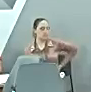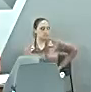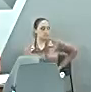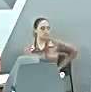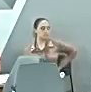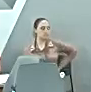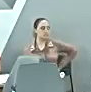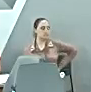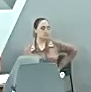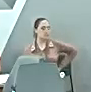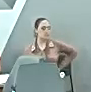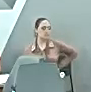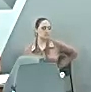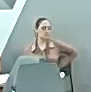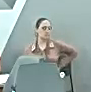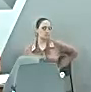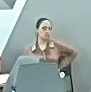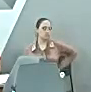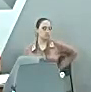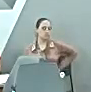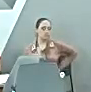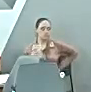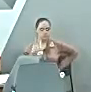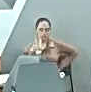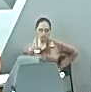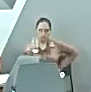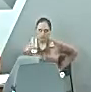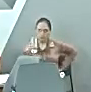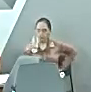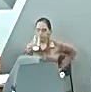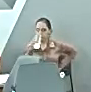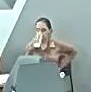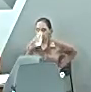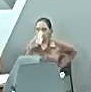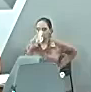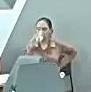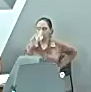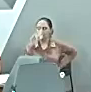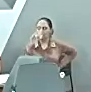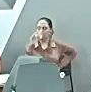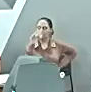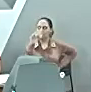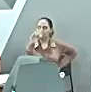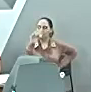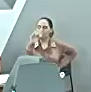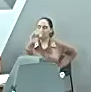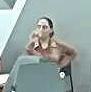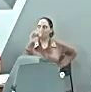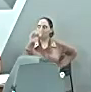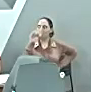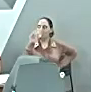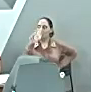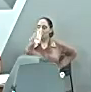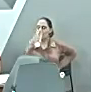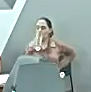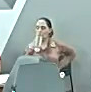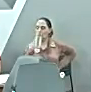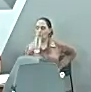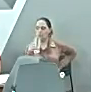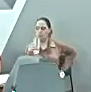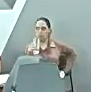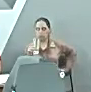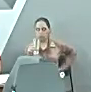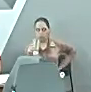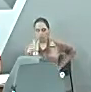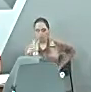grave que se passa sobre o problema dos contratos que estão inspirando sobre a necessidade de convocar os aprovados porque o